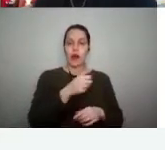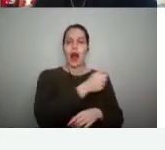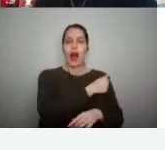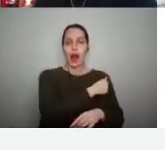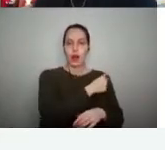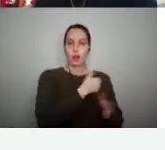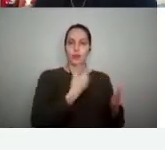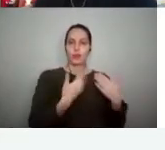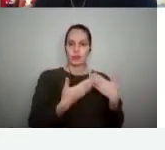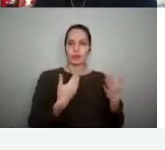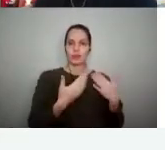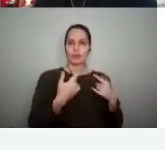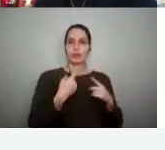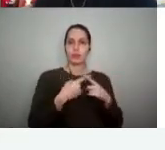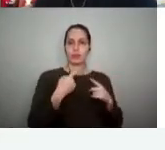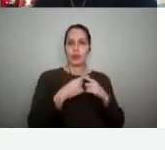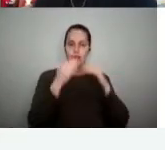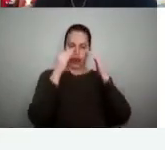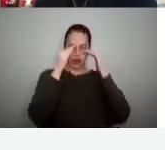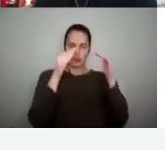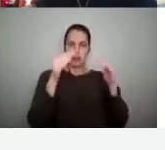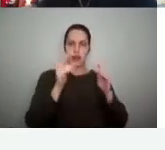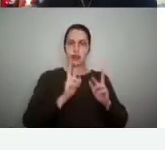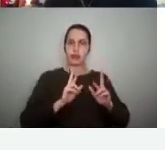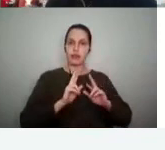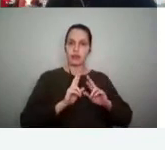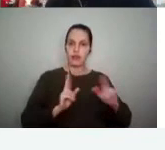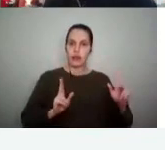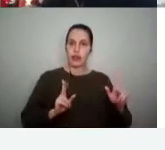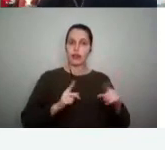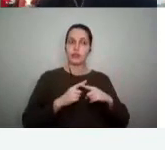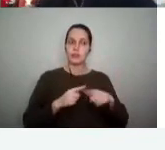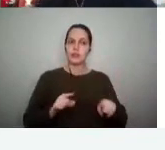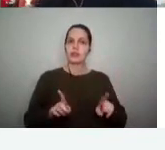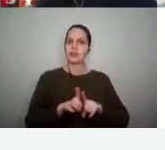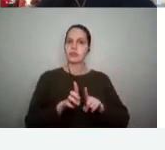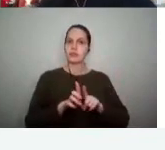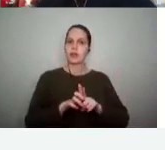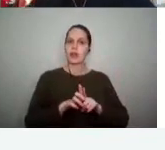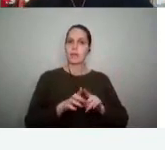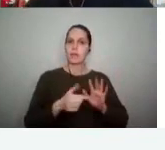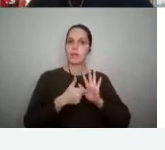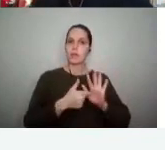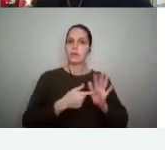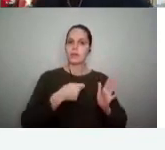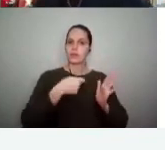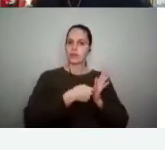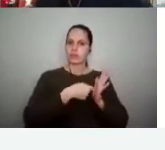ao mesmo tempo que respeita as diferenças, não abre mão do rigor, né, necessário